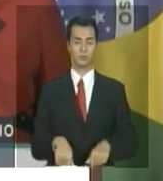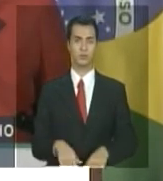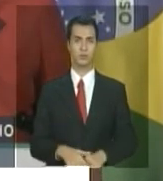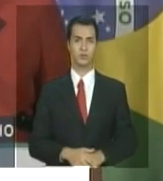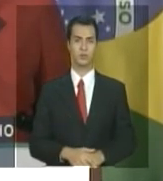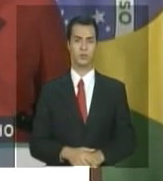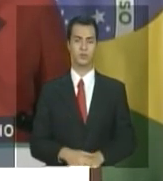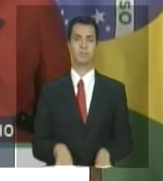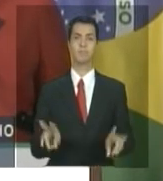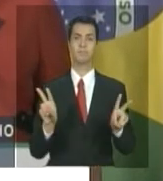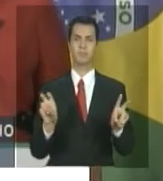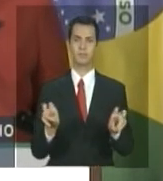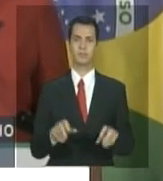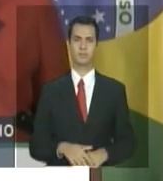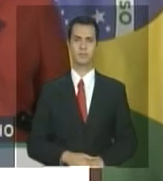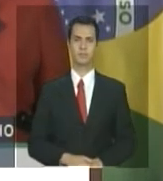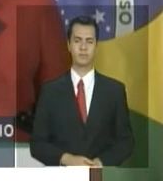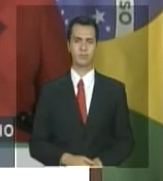questão.